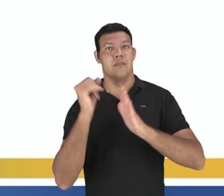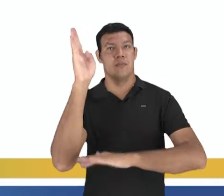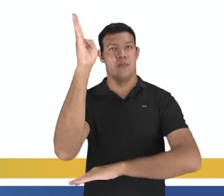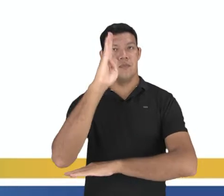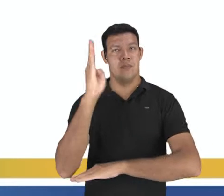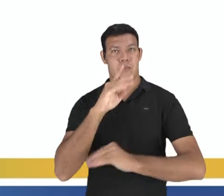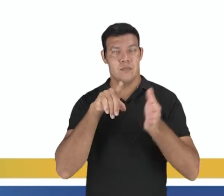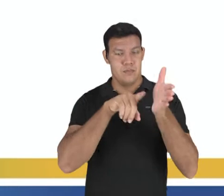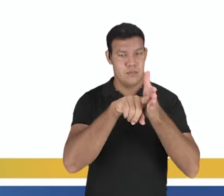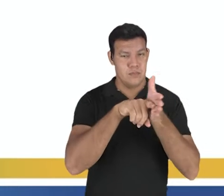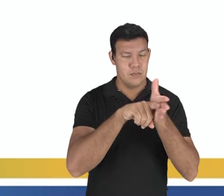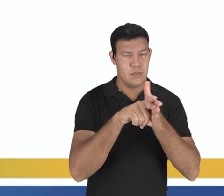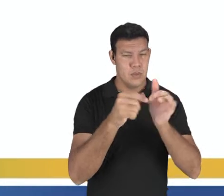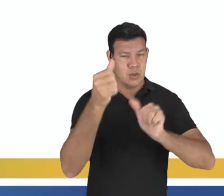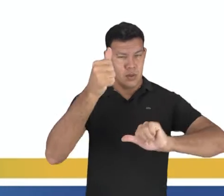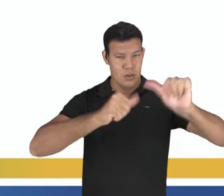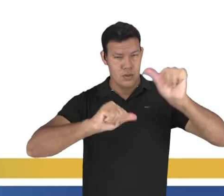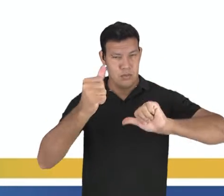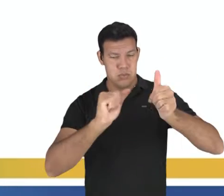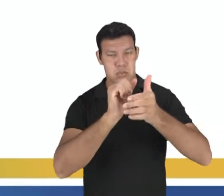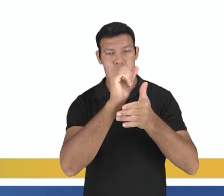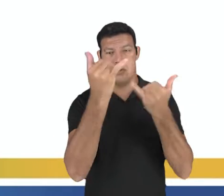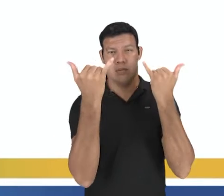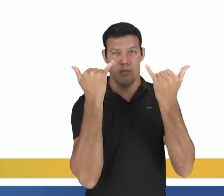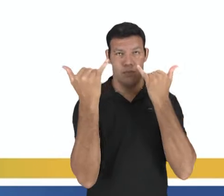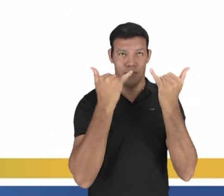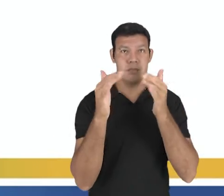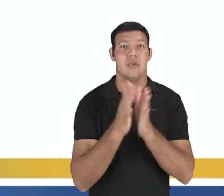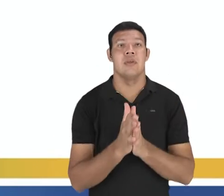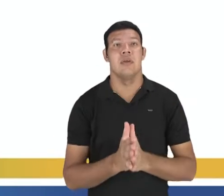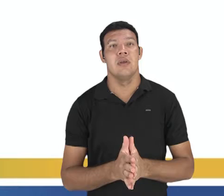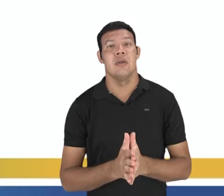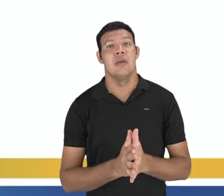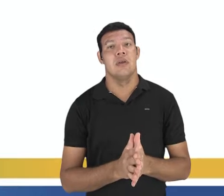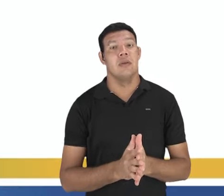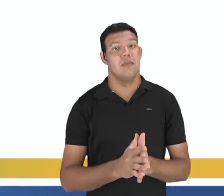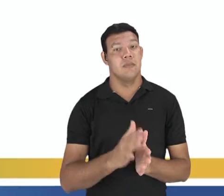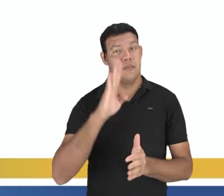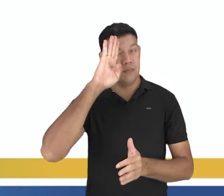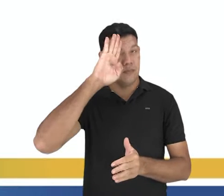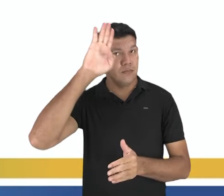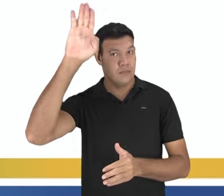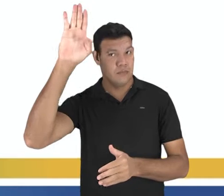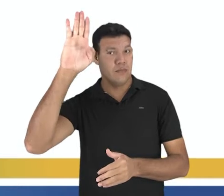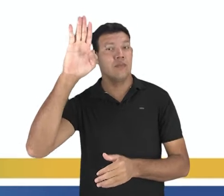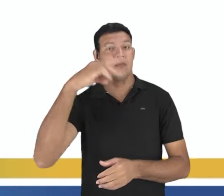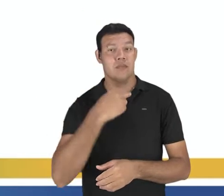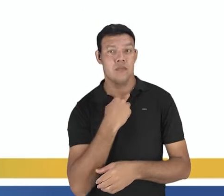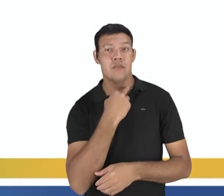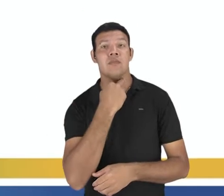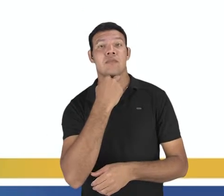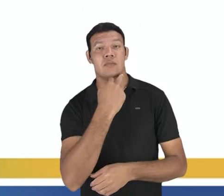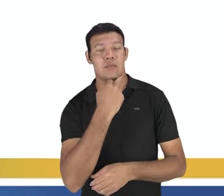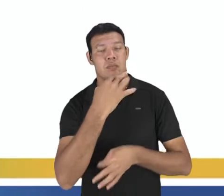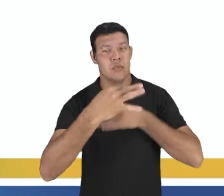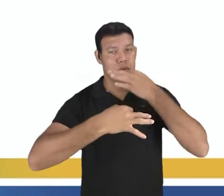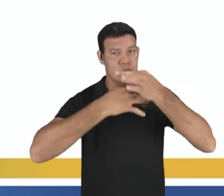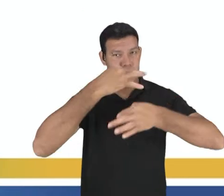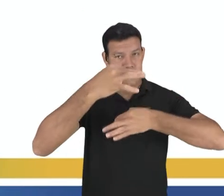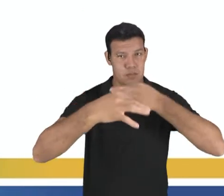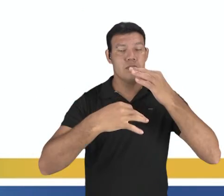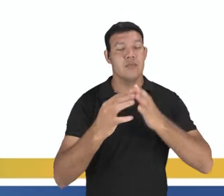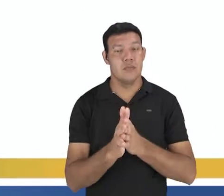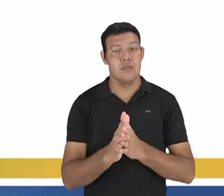relatório, colocando as principais vozes da ciência no Twitter, falando sobre o